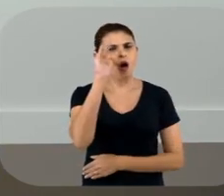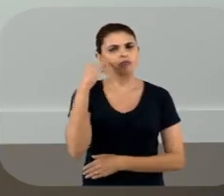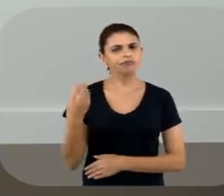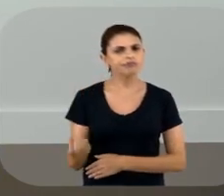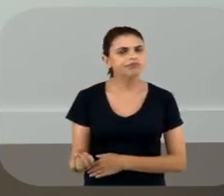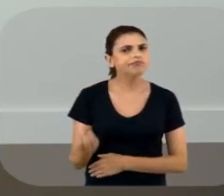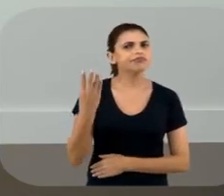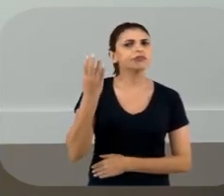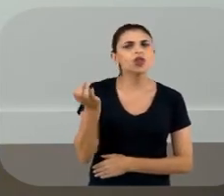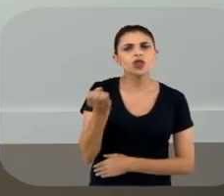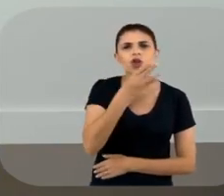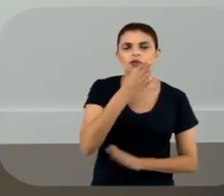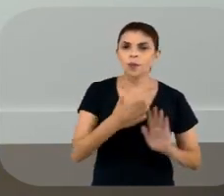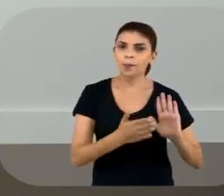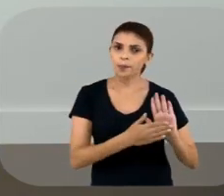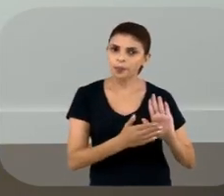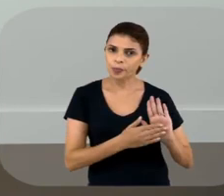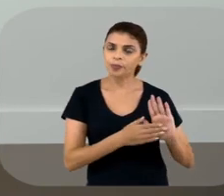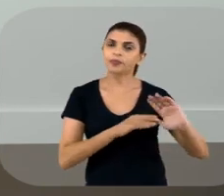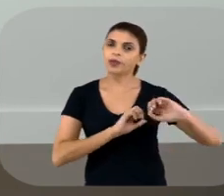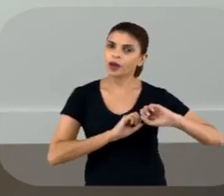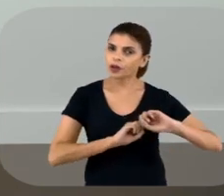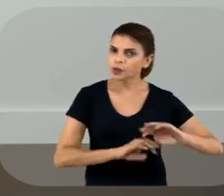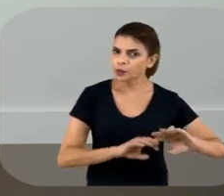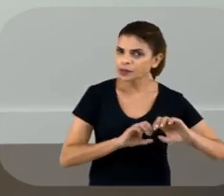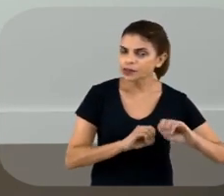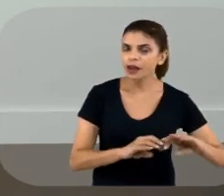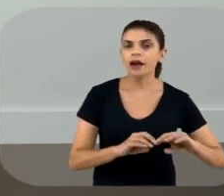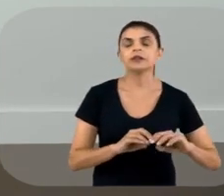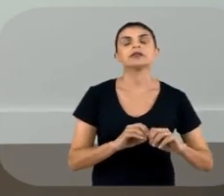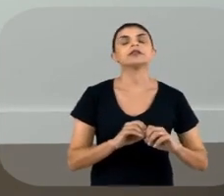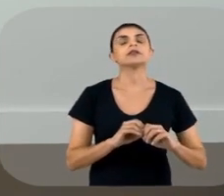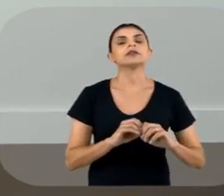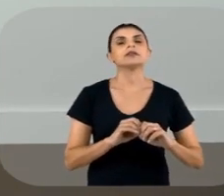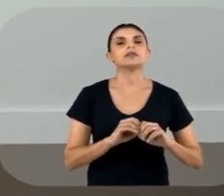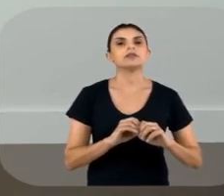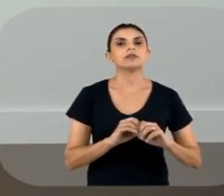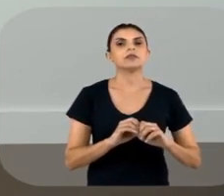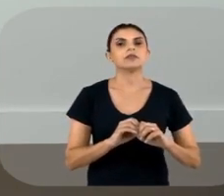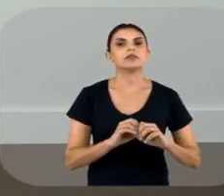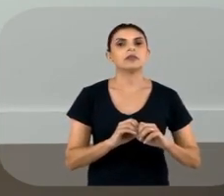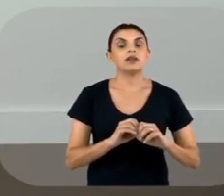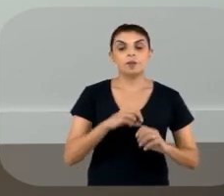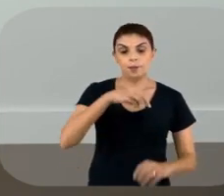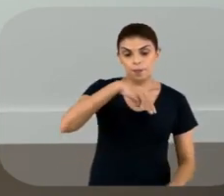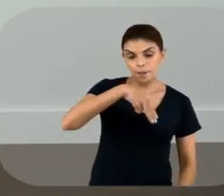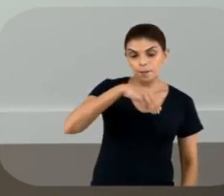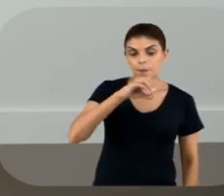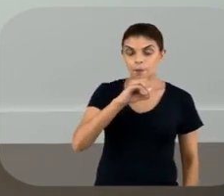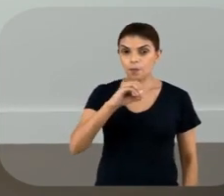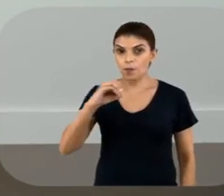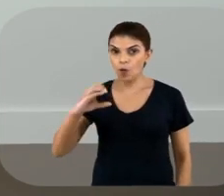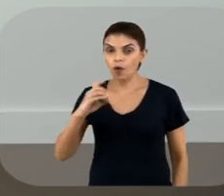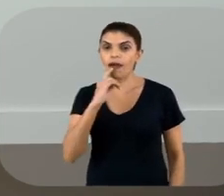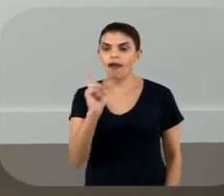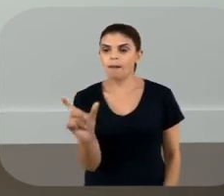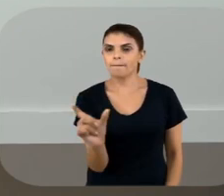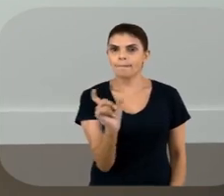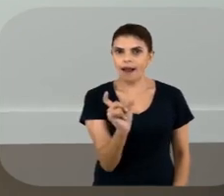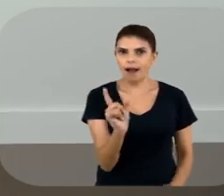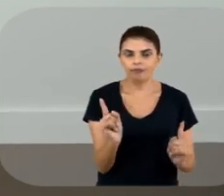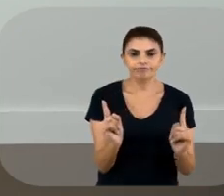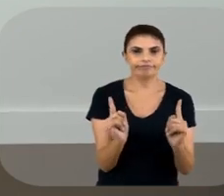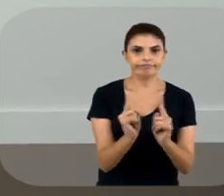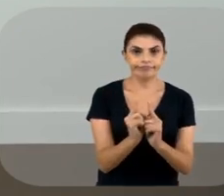observando aí o surgimento de novas propostas educacionais, entre elas, né, é o MOOC, que é uma sigla,